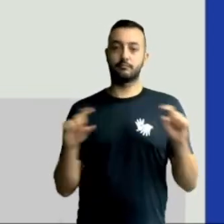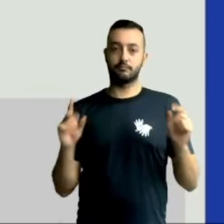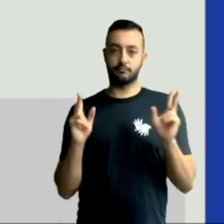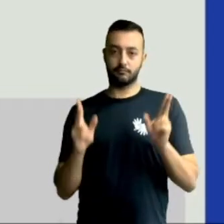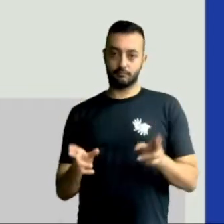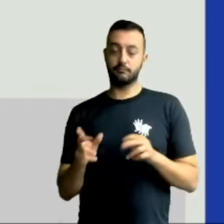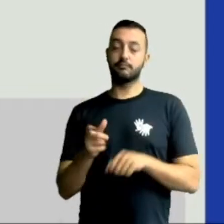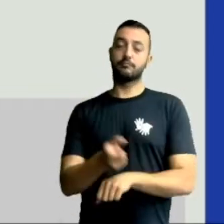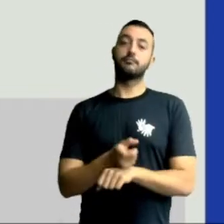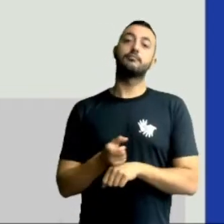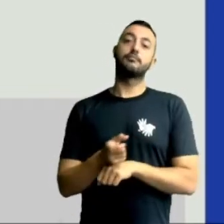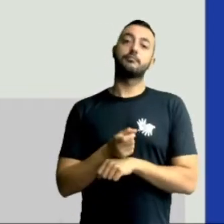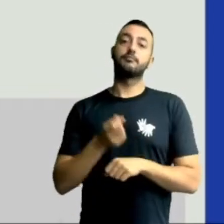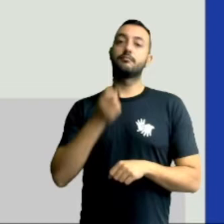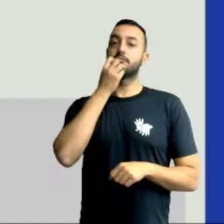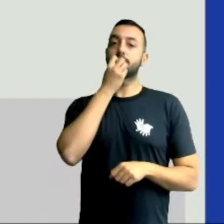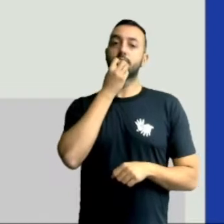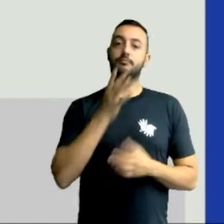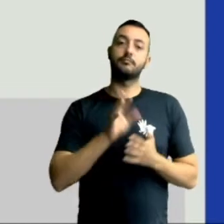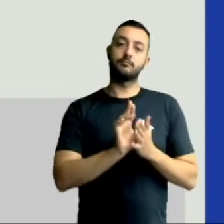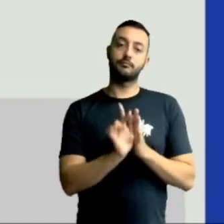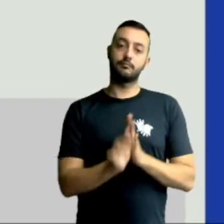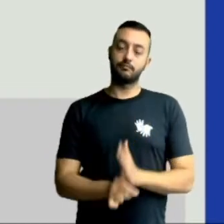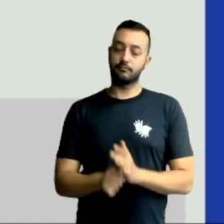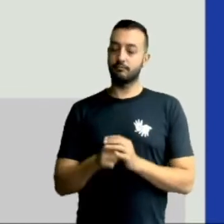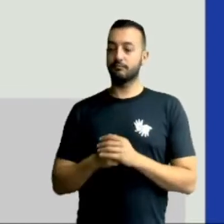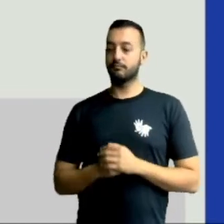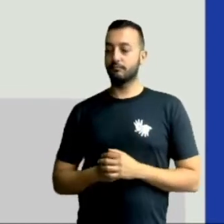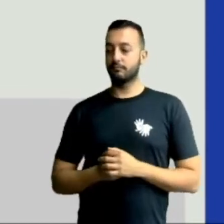temos o adjetivo bons.